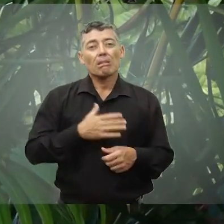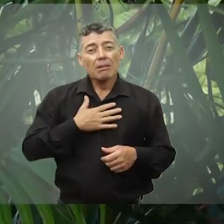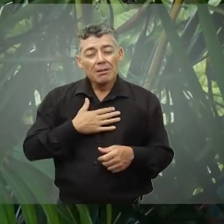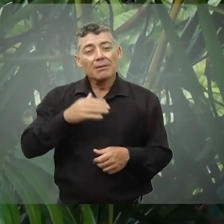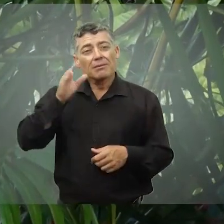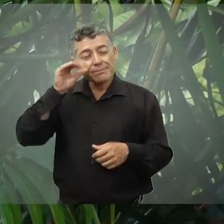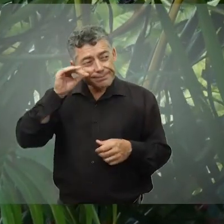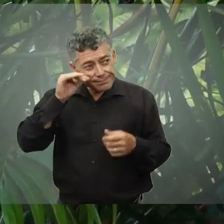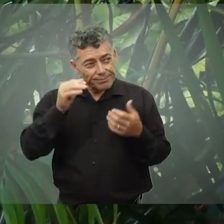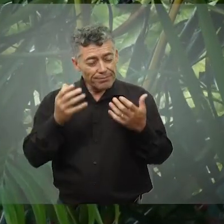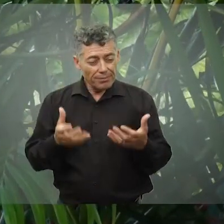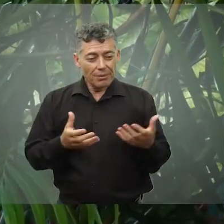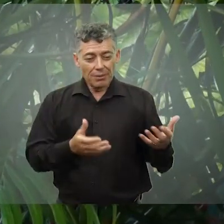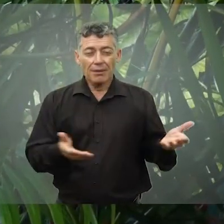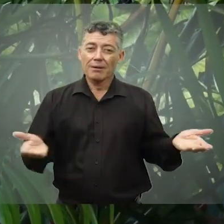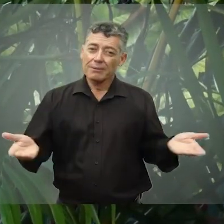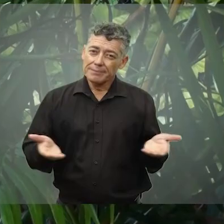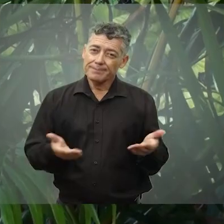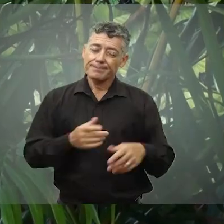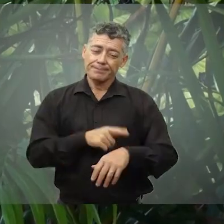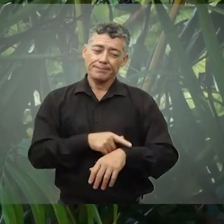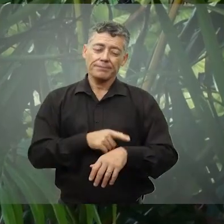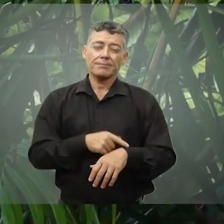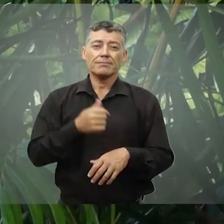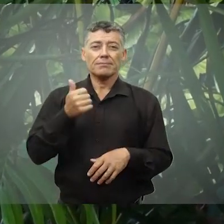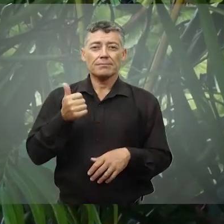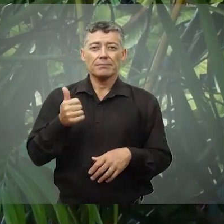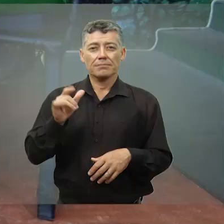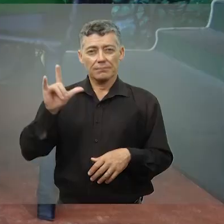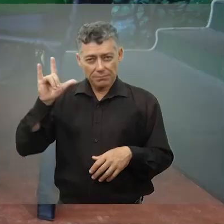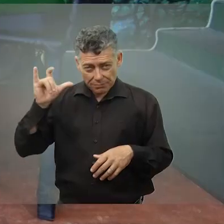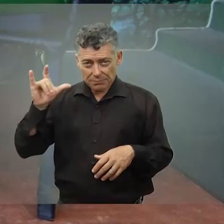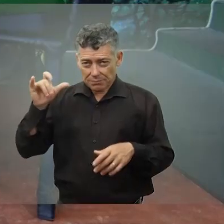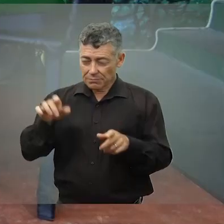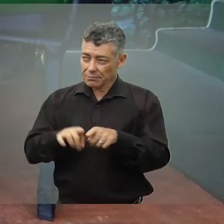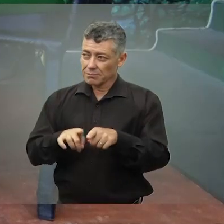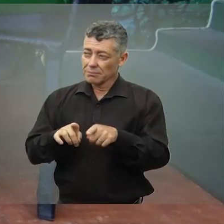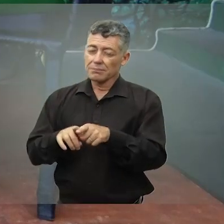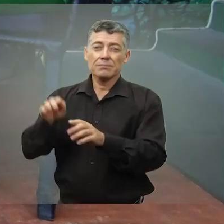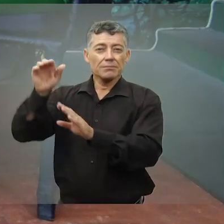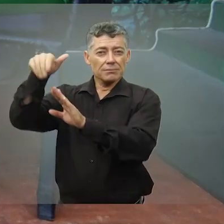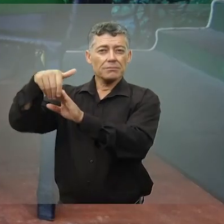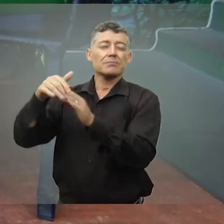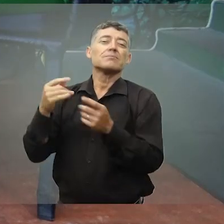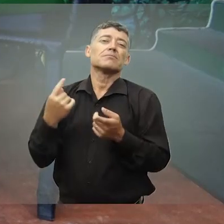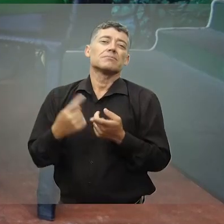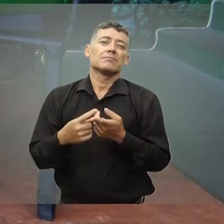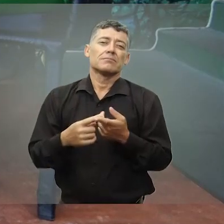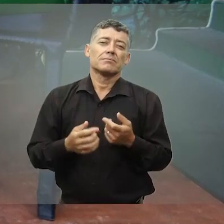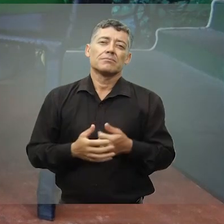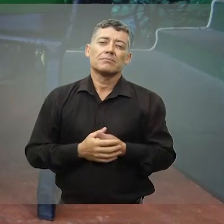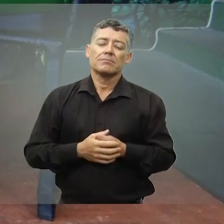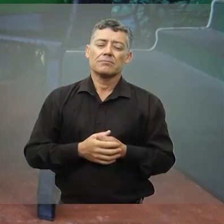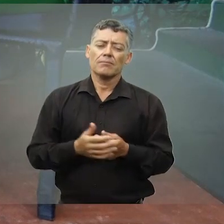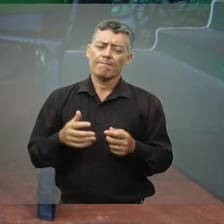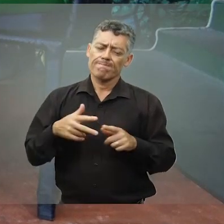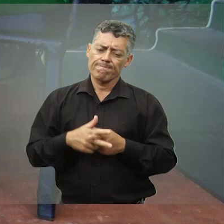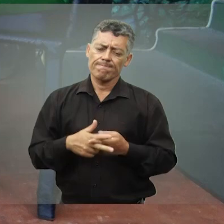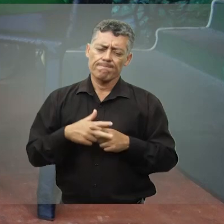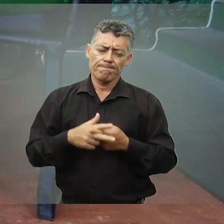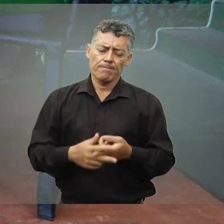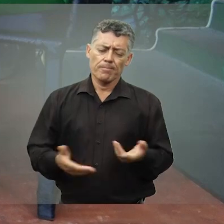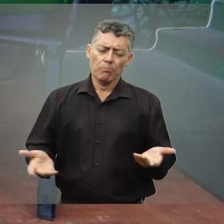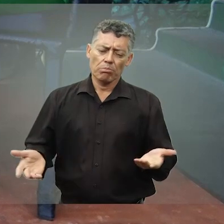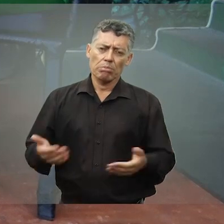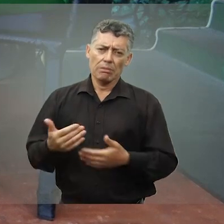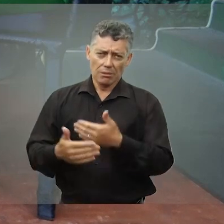curtindo muito esse momento, até em cima do Instagram, vou falar assim. Por quê? Porque a ferramenta que o Insta está me